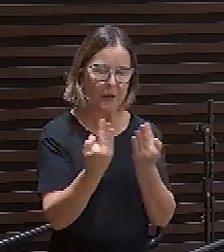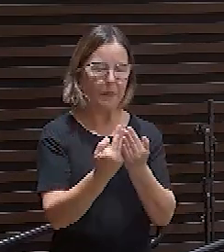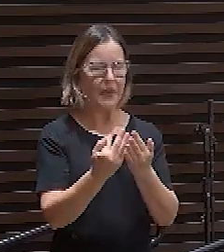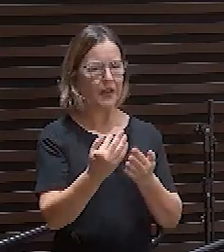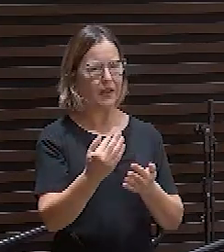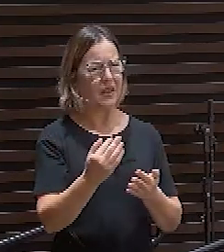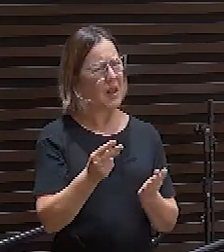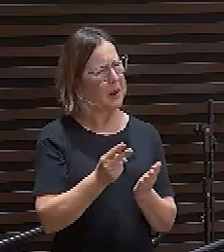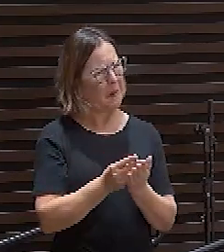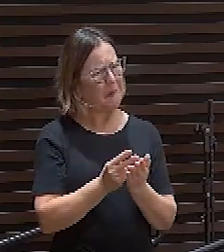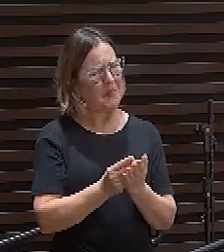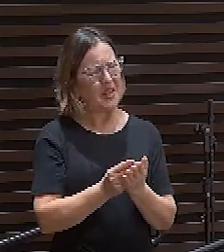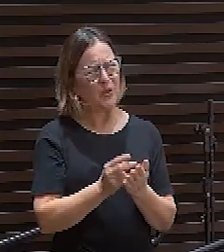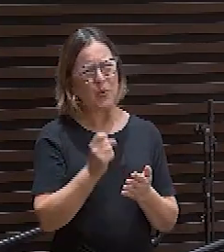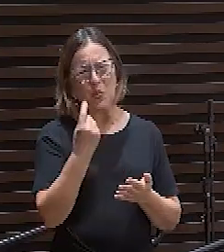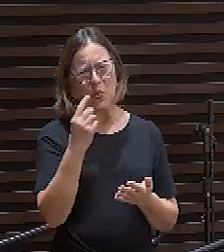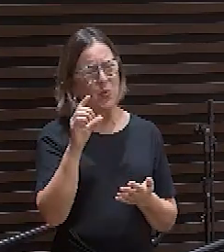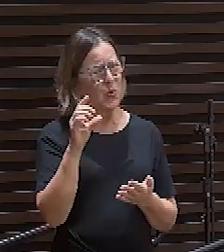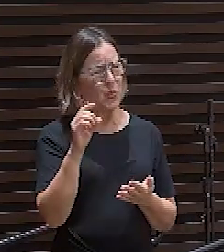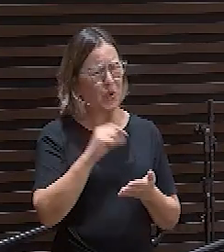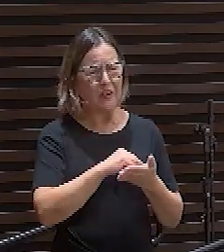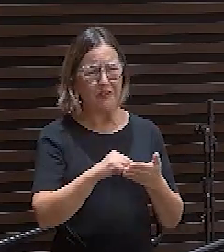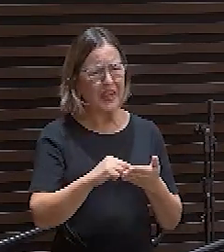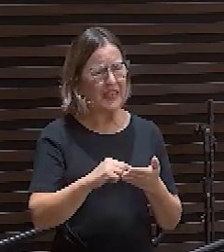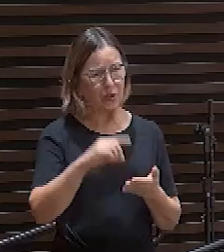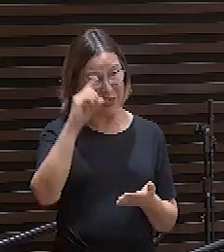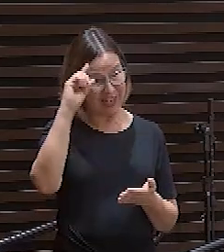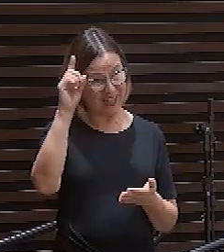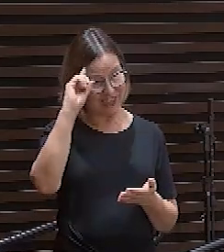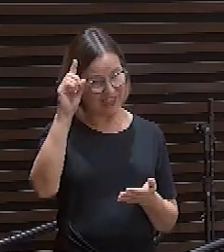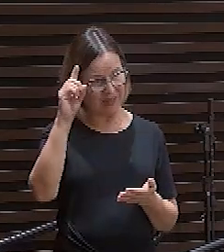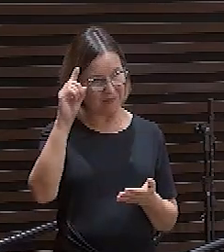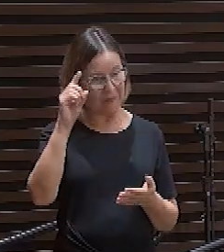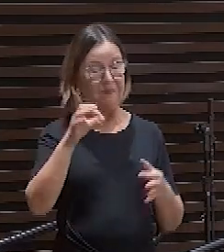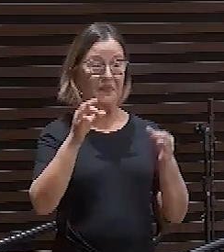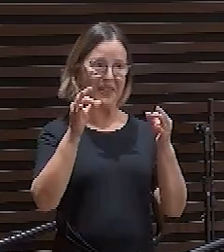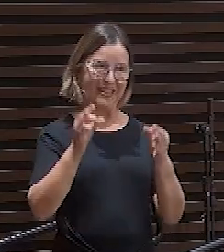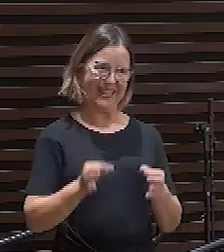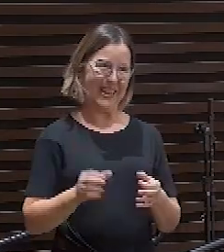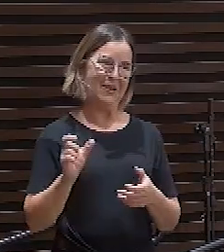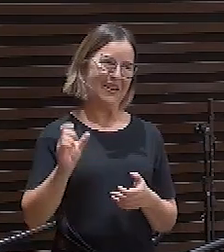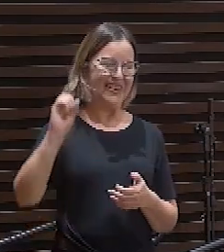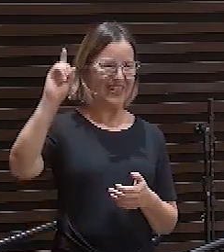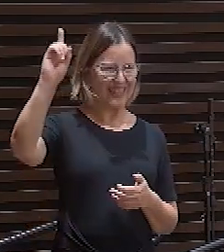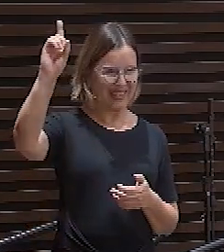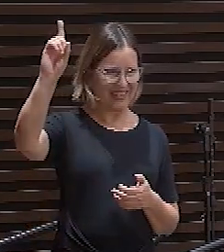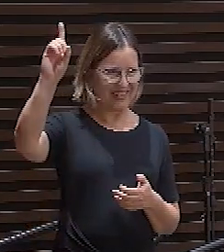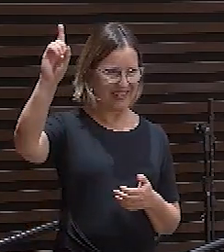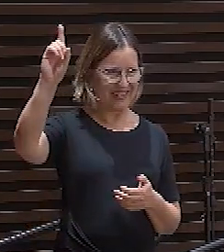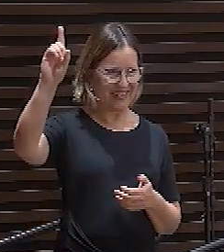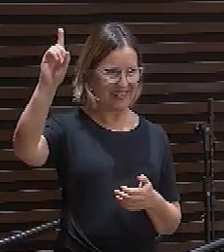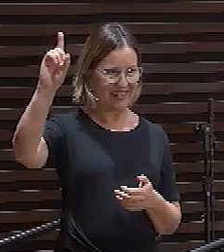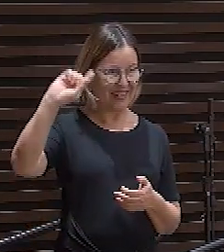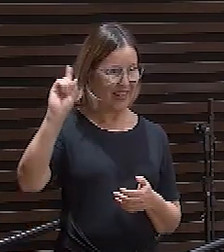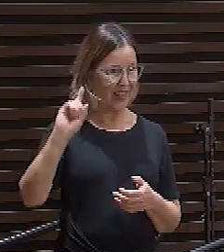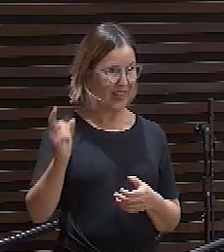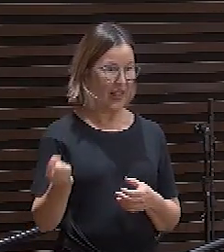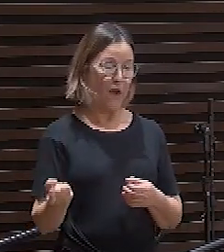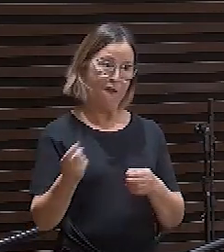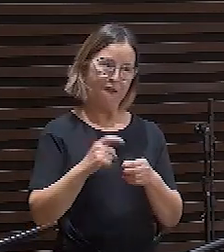versículo bíblico com seu filho, com certeza, a palavra de Deus não volta